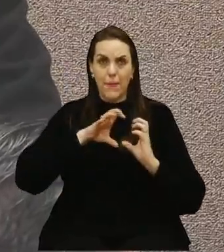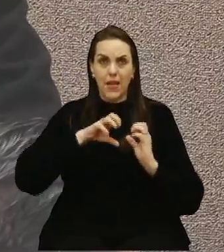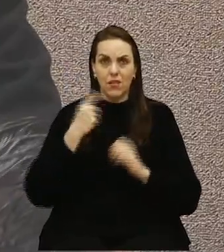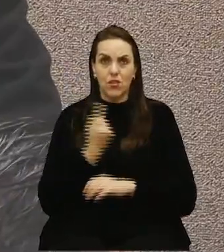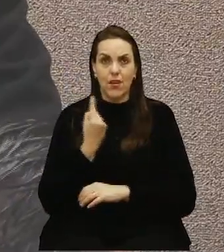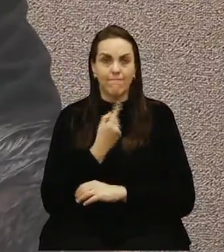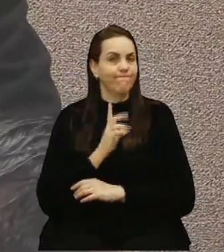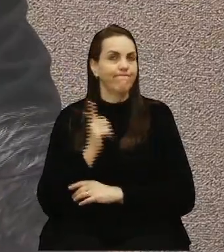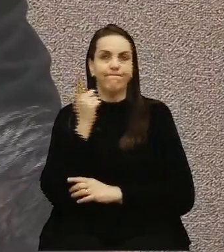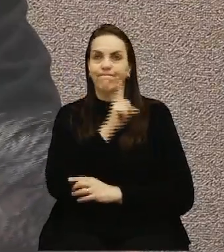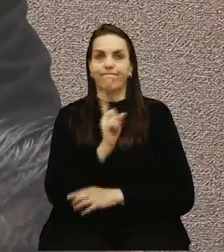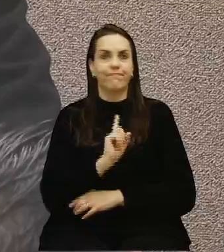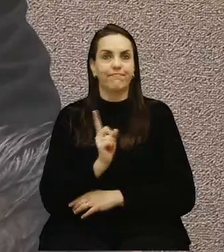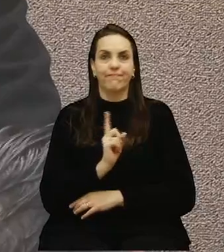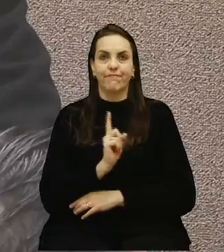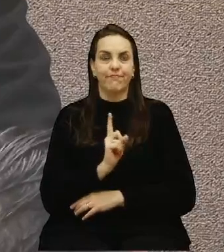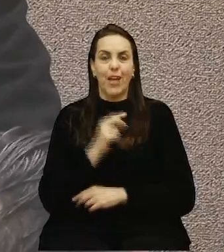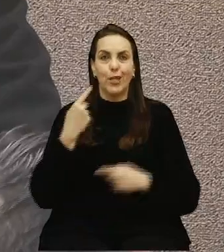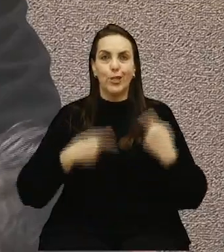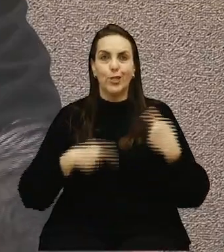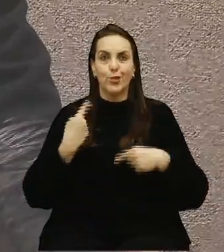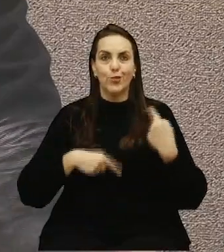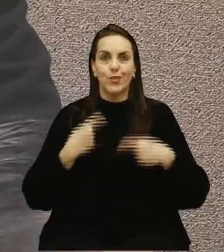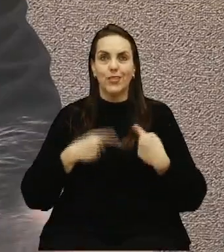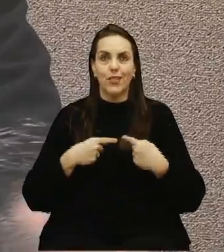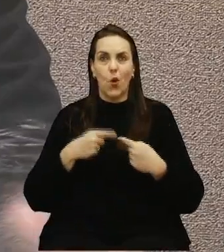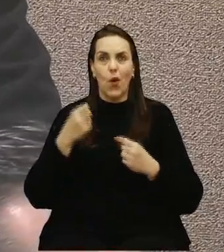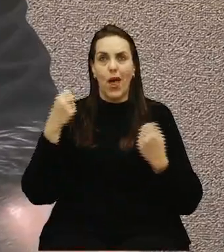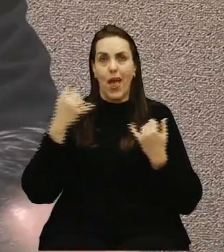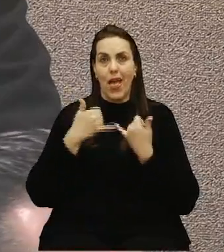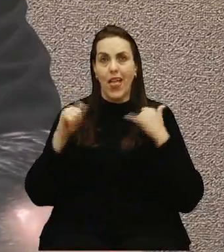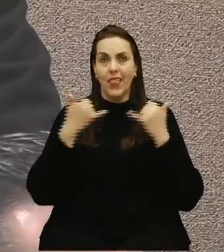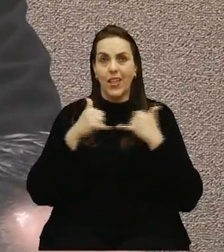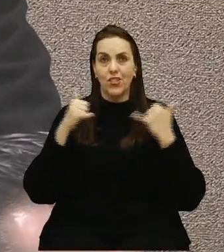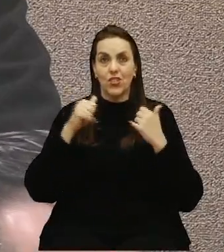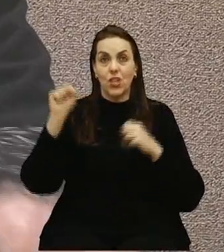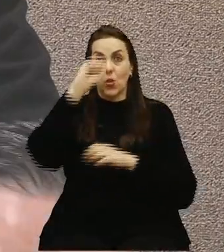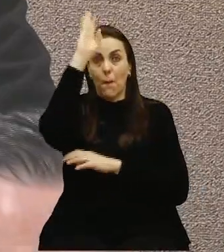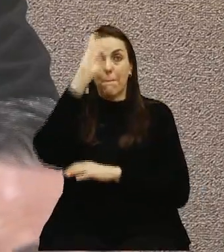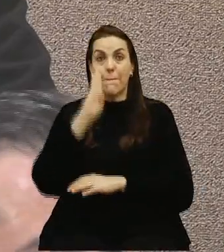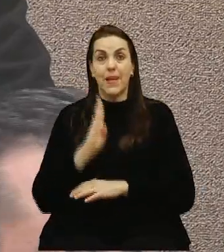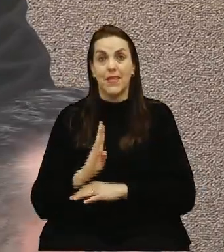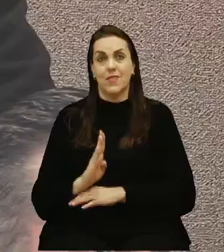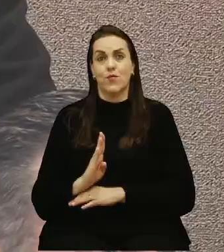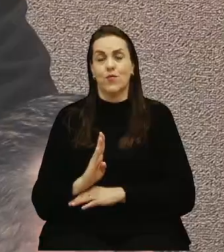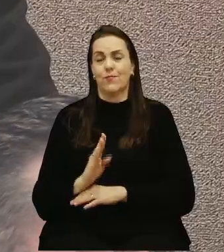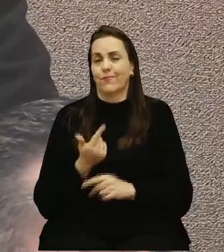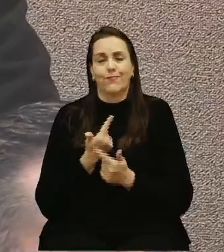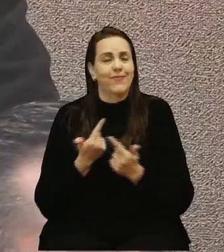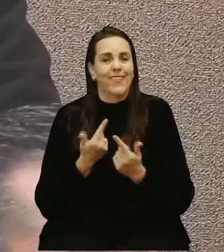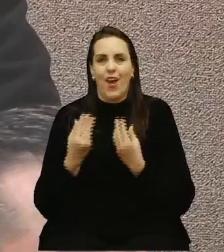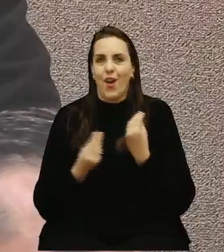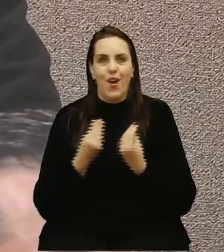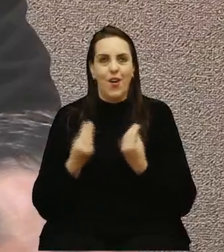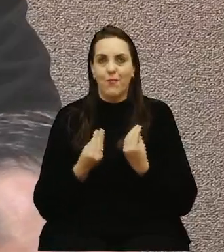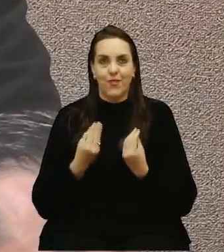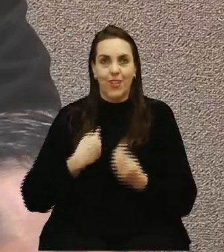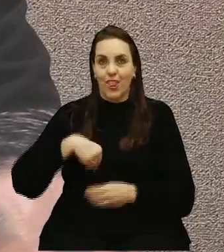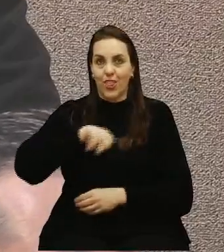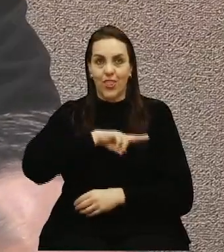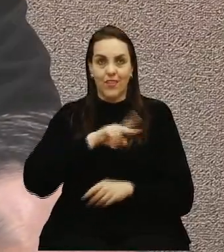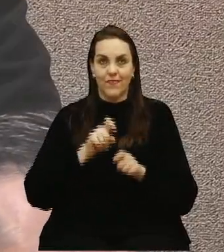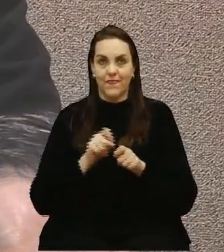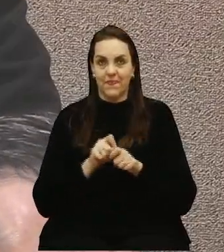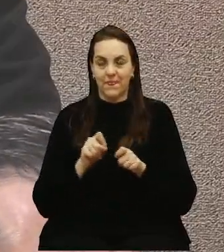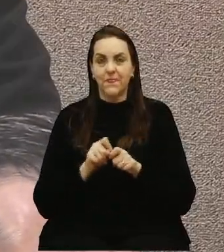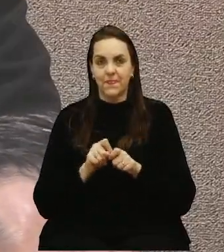esse alcance para fazer essa discussão de energia subsidiada no Brasil. Não tem como nós fazermos isso. Sabe que uma das